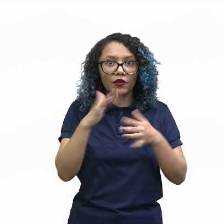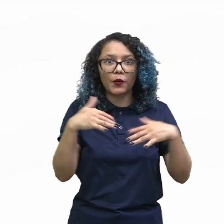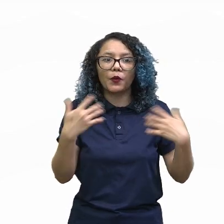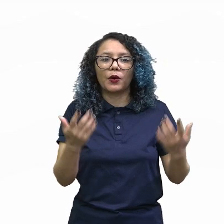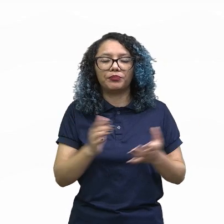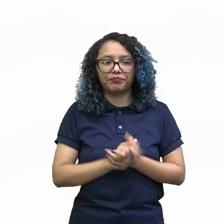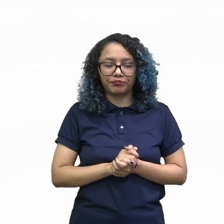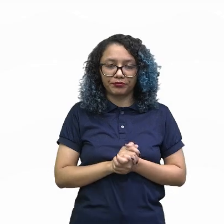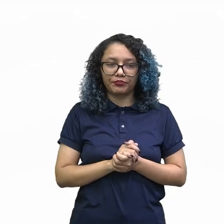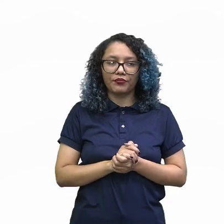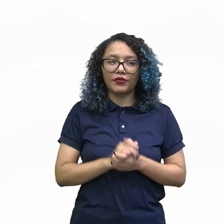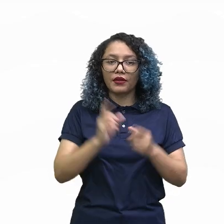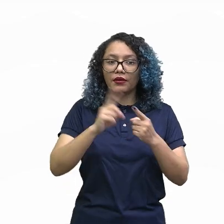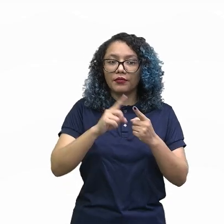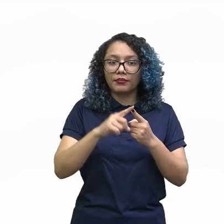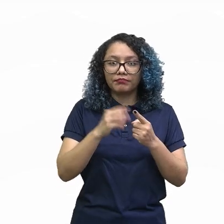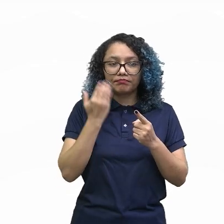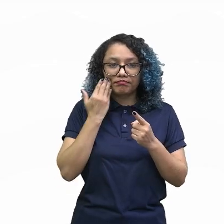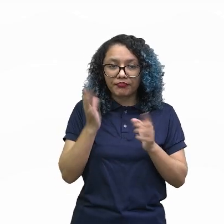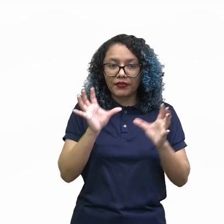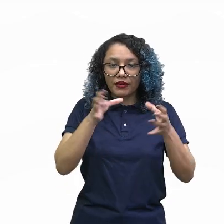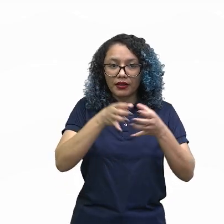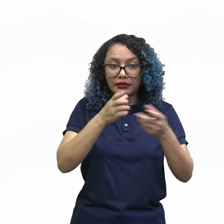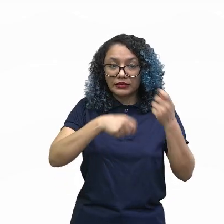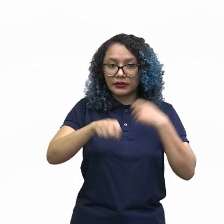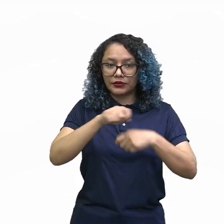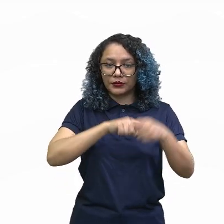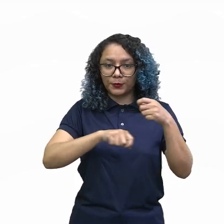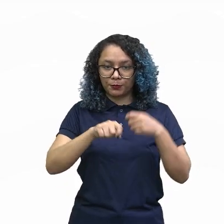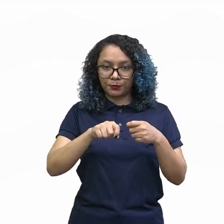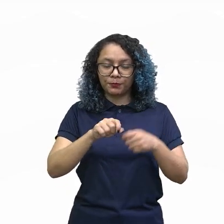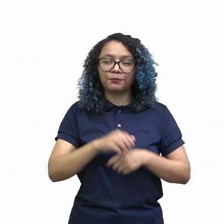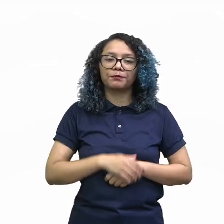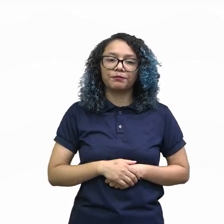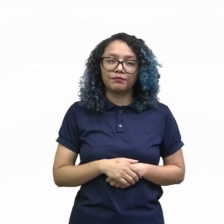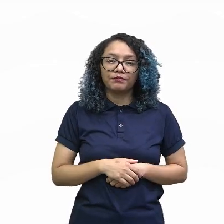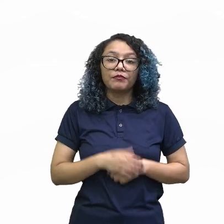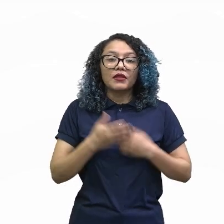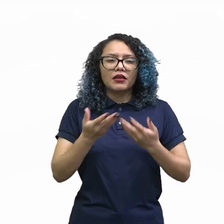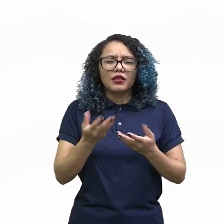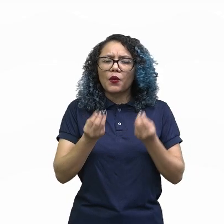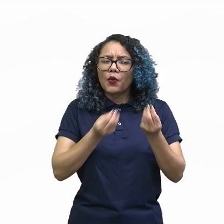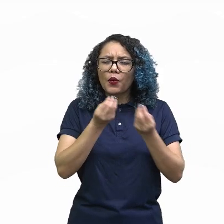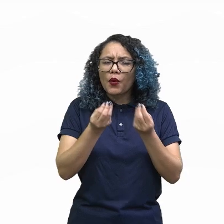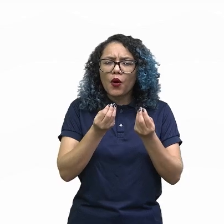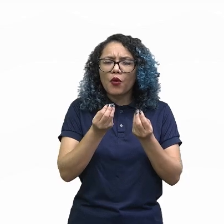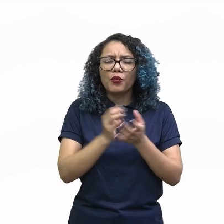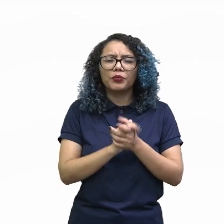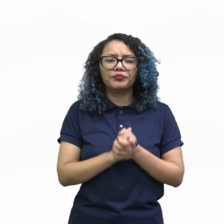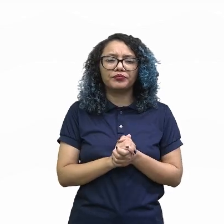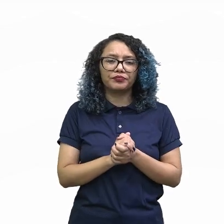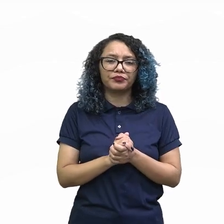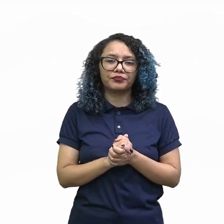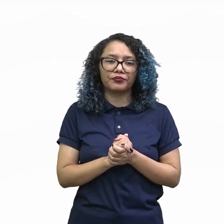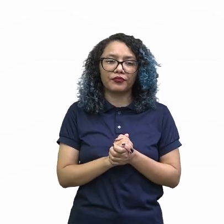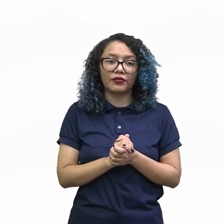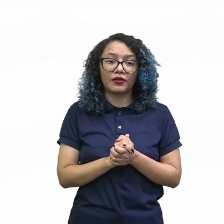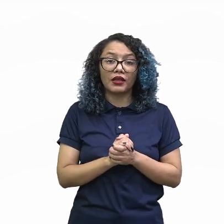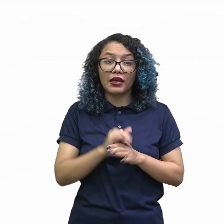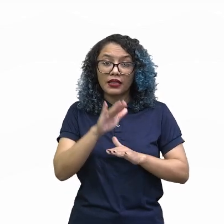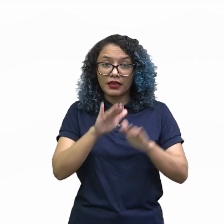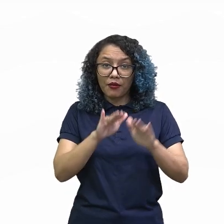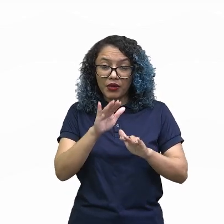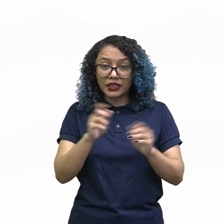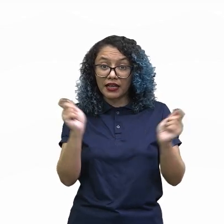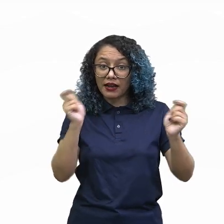posições. Então, primeiro, ele chama de classe econômica. A classe é definida pela situação de mercado